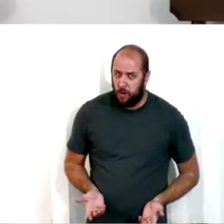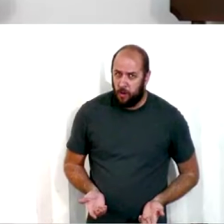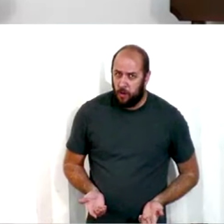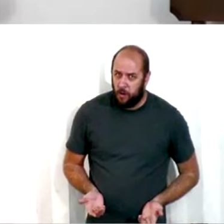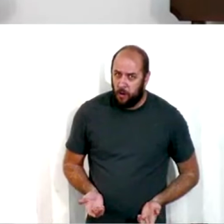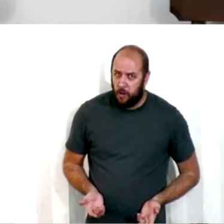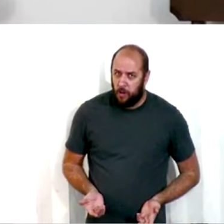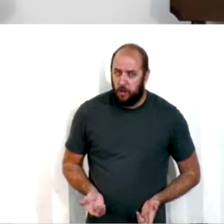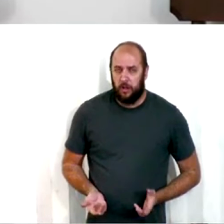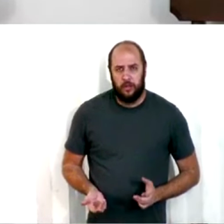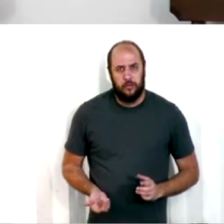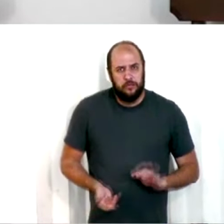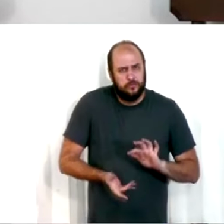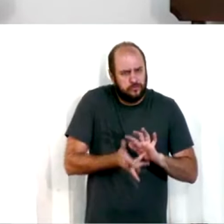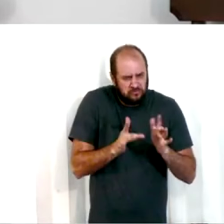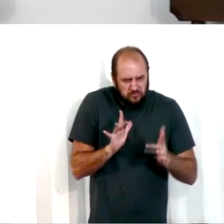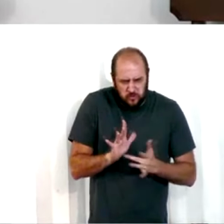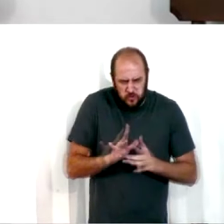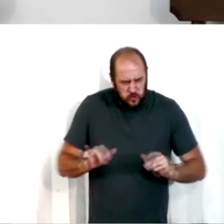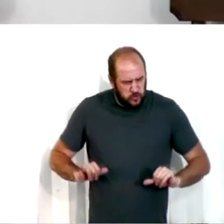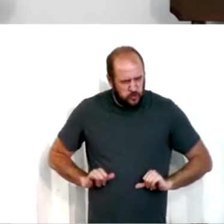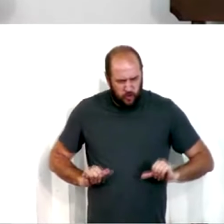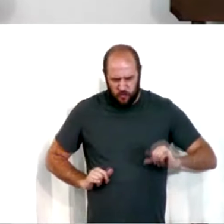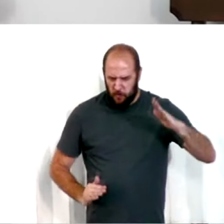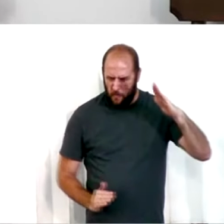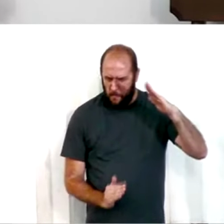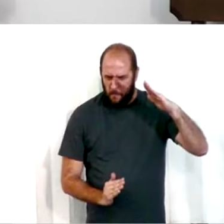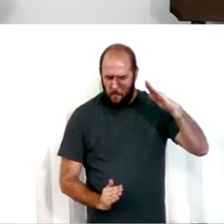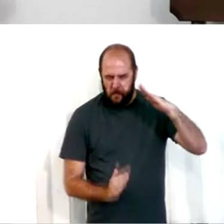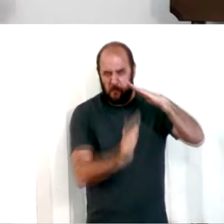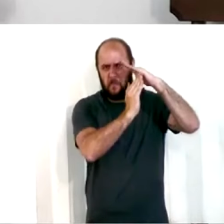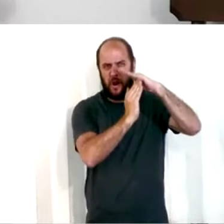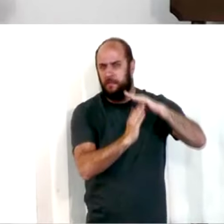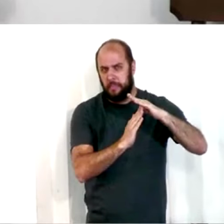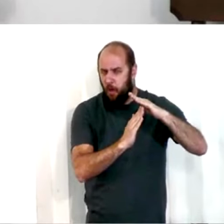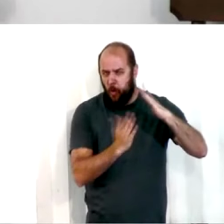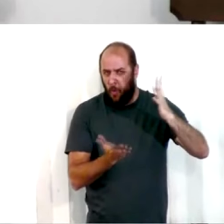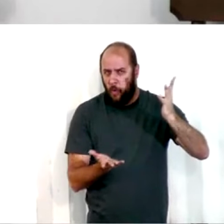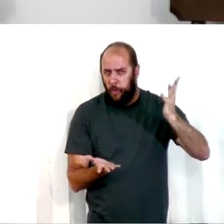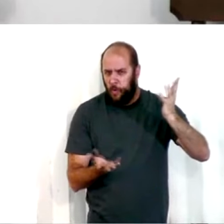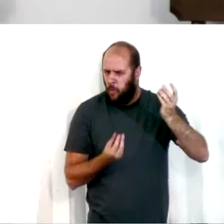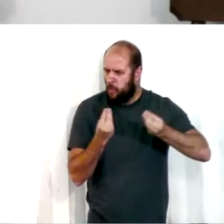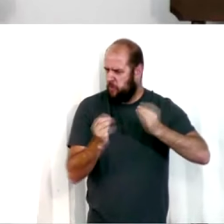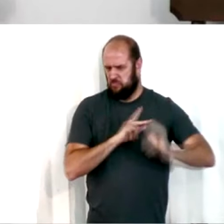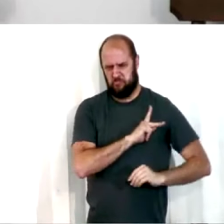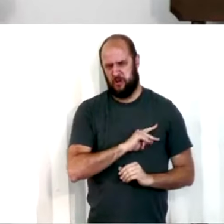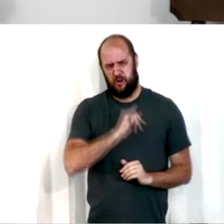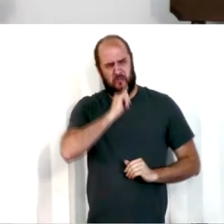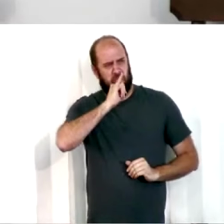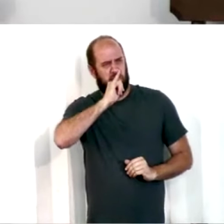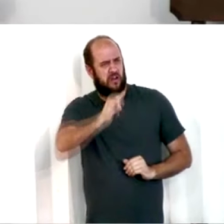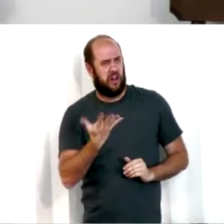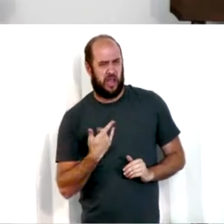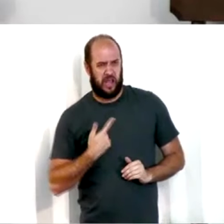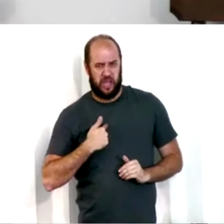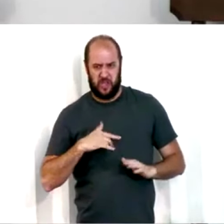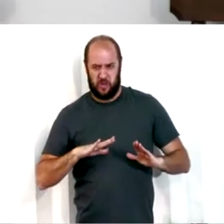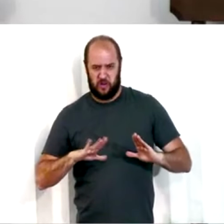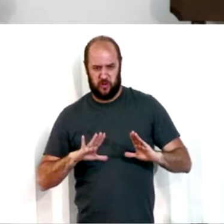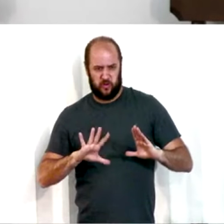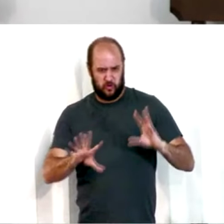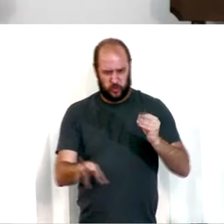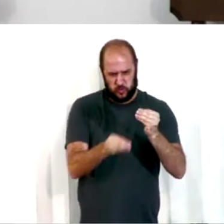Será que Cristo não sofreu tudo o que tinha para sofrer? Como é que Paulo tem coragem de dizer que ele estava completando